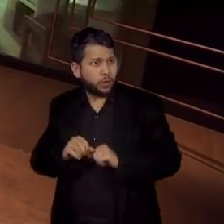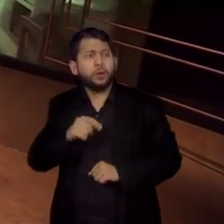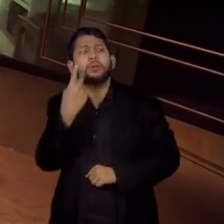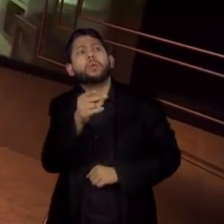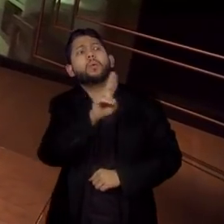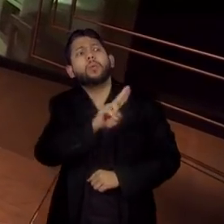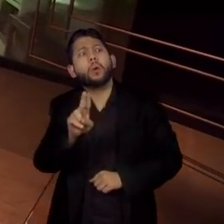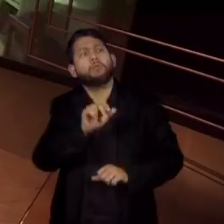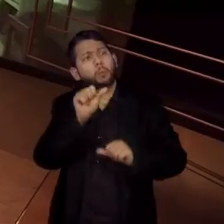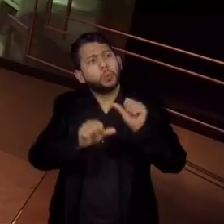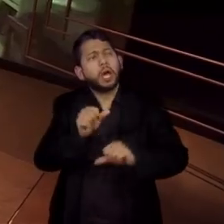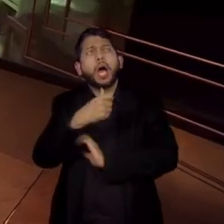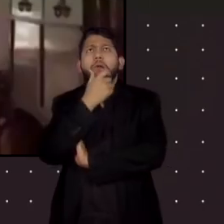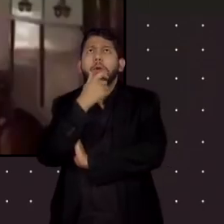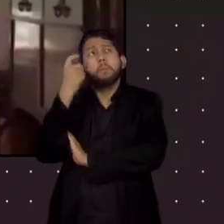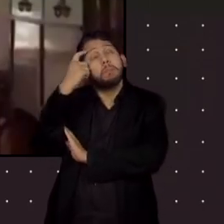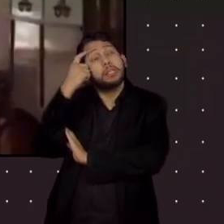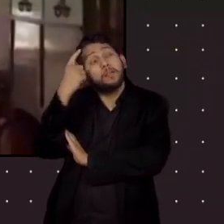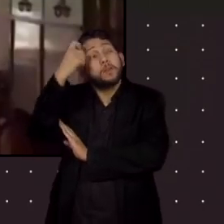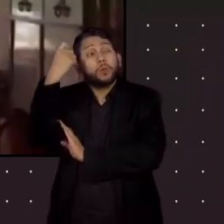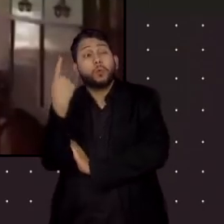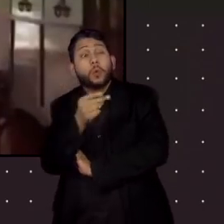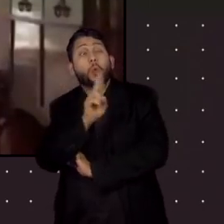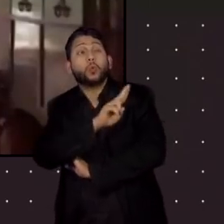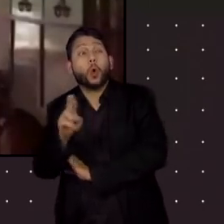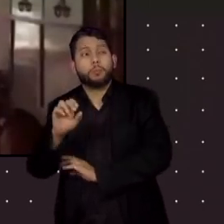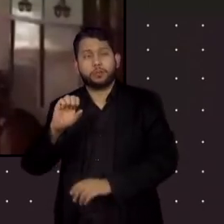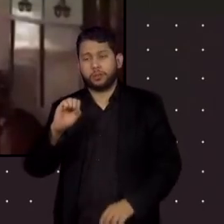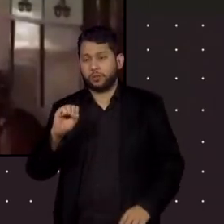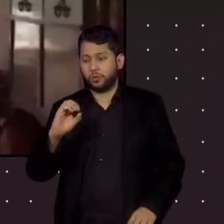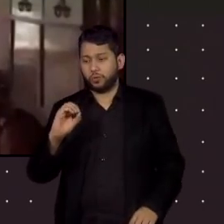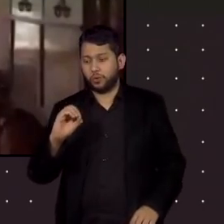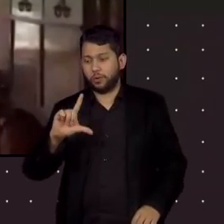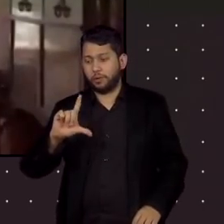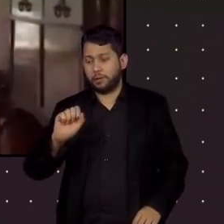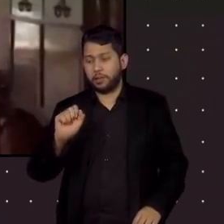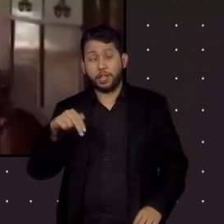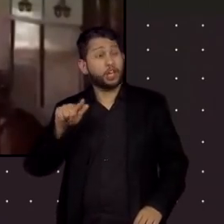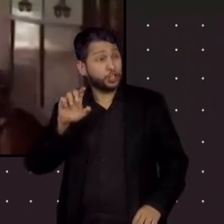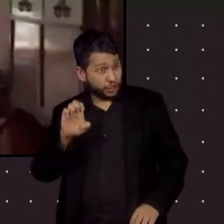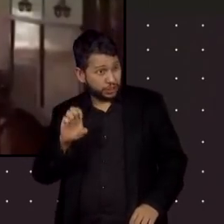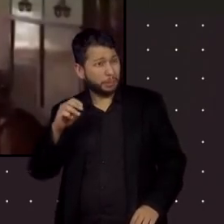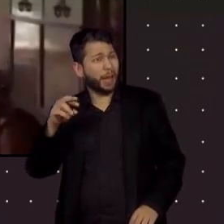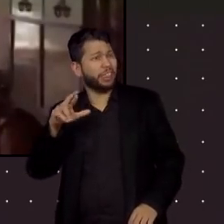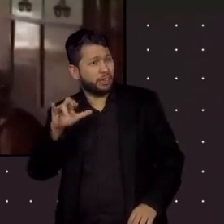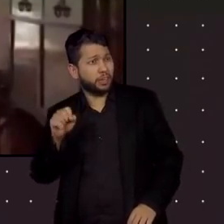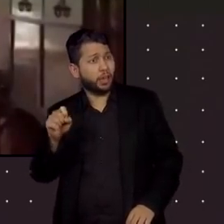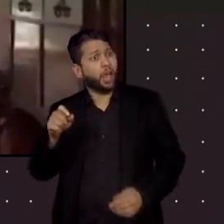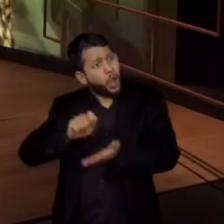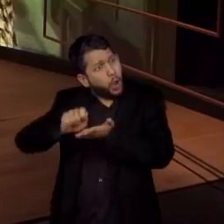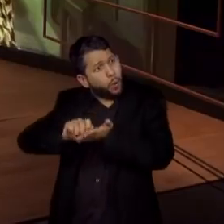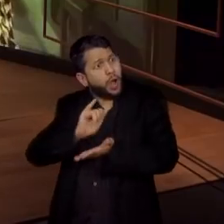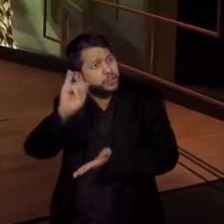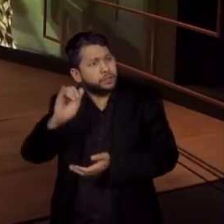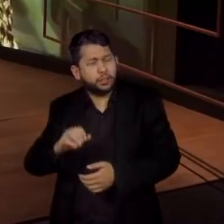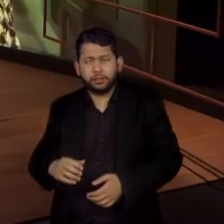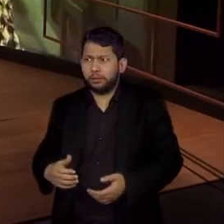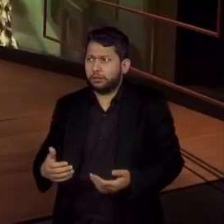mudar o nome, eu achei que seria interessante você colocar Solange Maria, eu escrevi para lá, eu falei, Solange Maria?